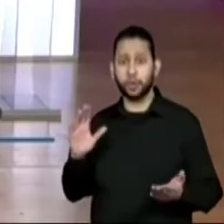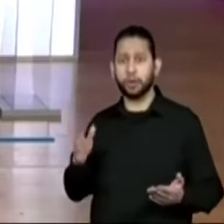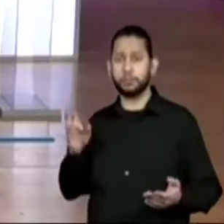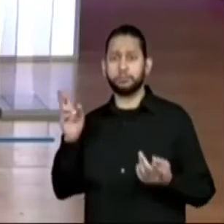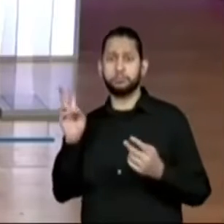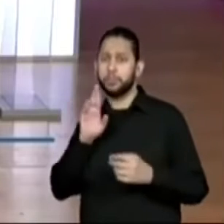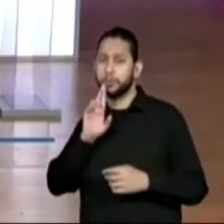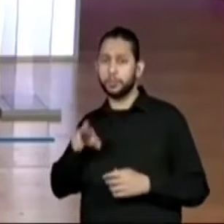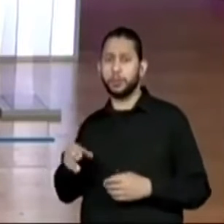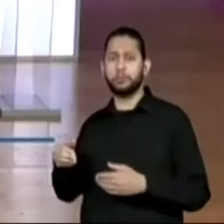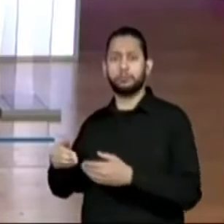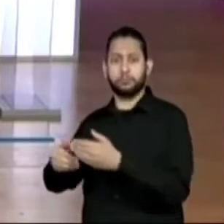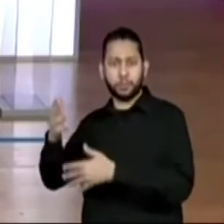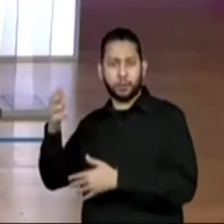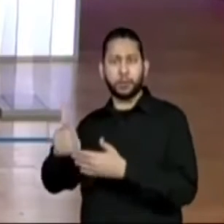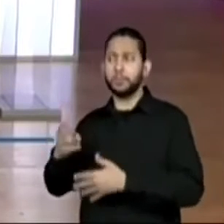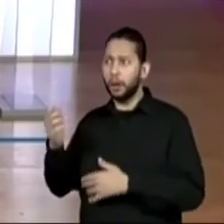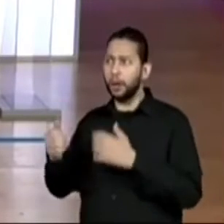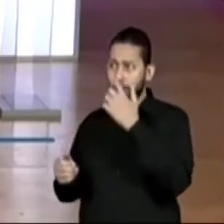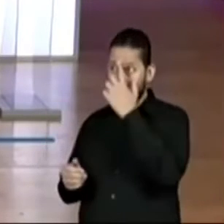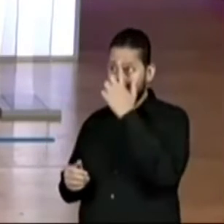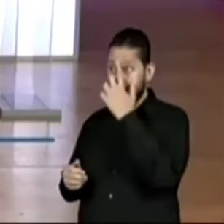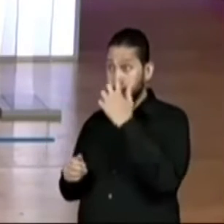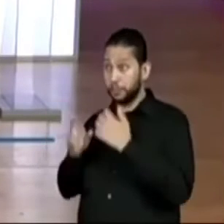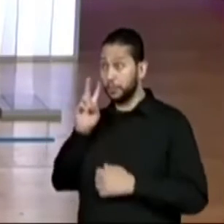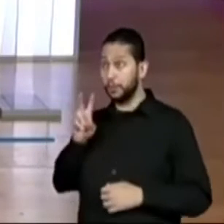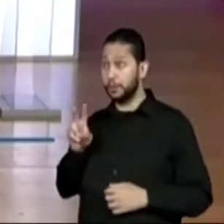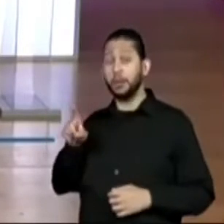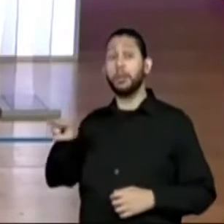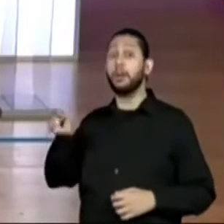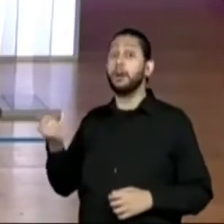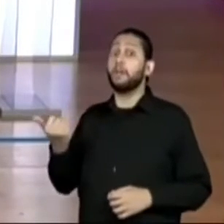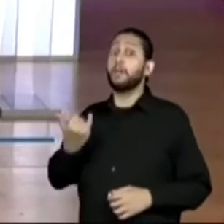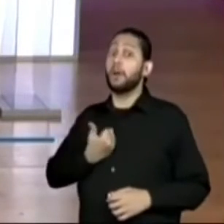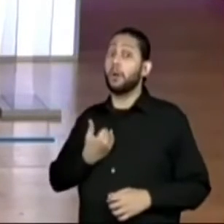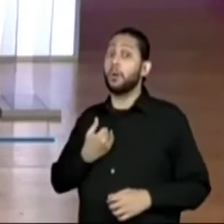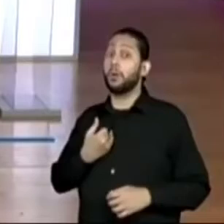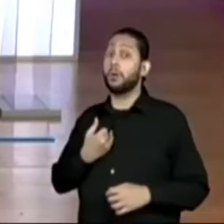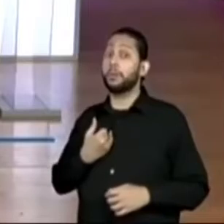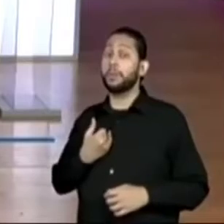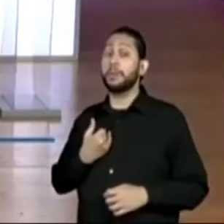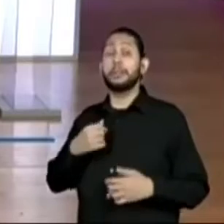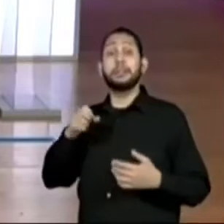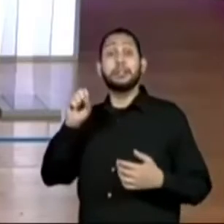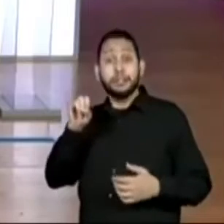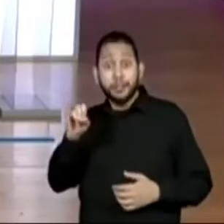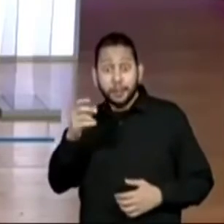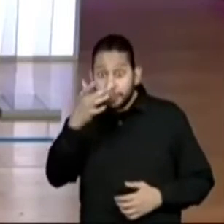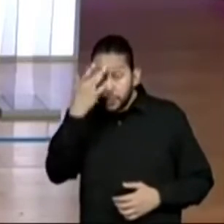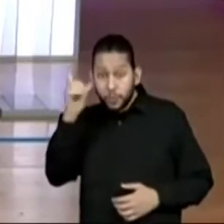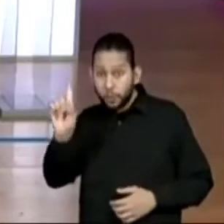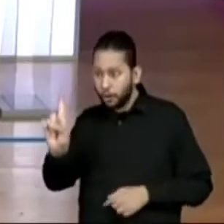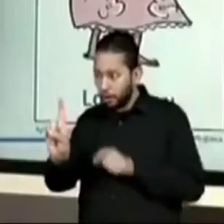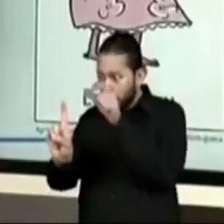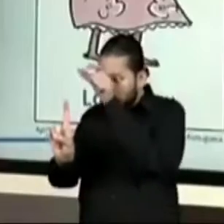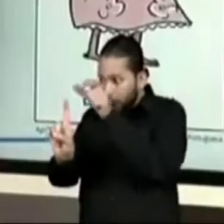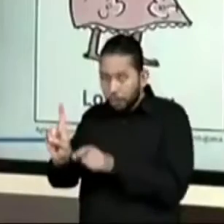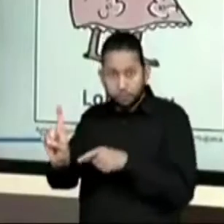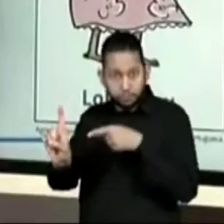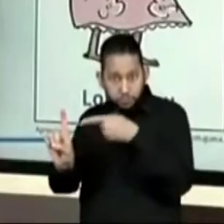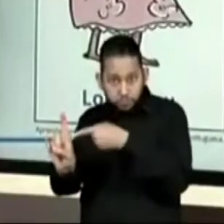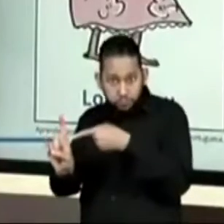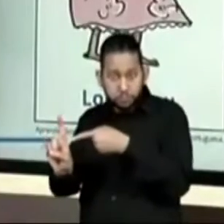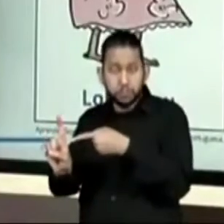algumas respostas, Pro. E eles estão falando de adjetivos. Isso, exatamente. Então, hoje